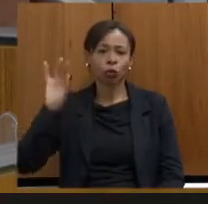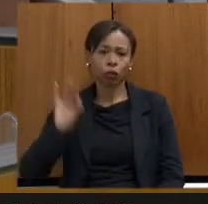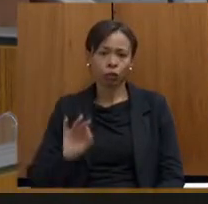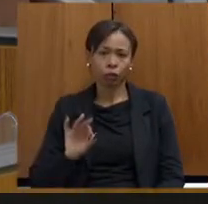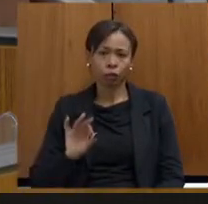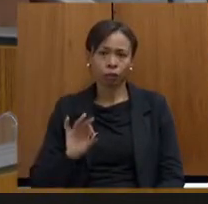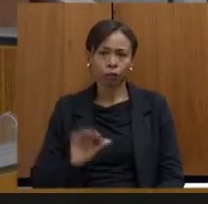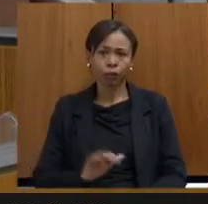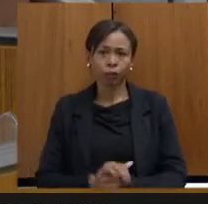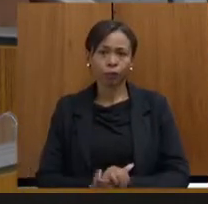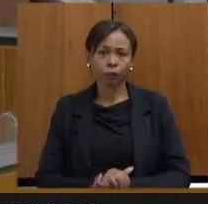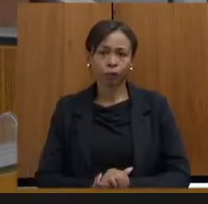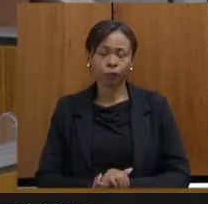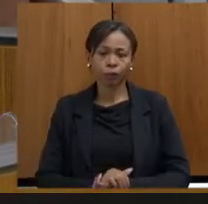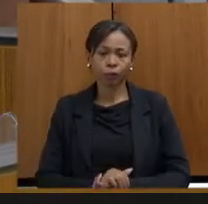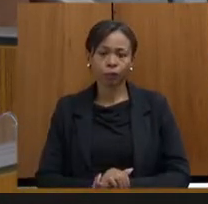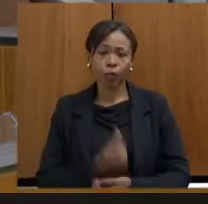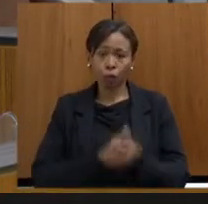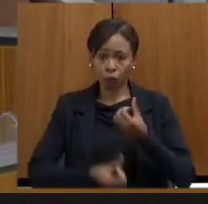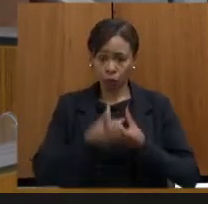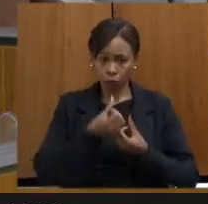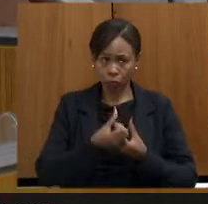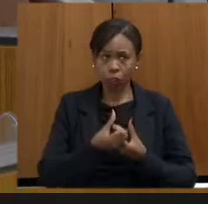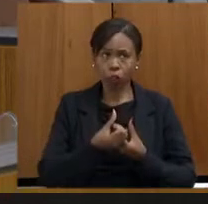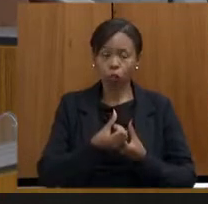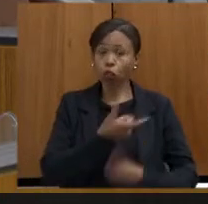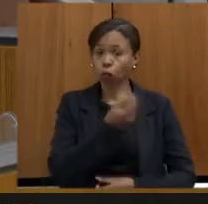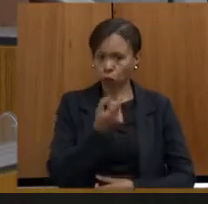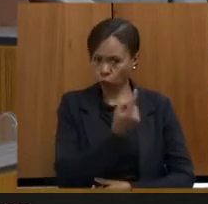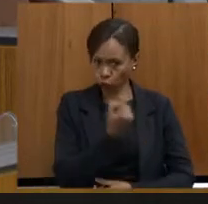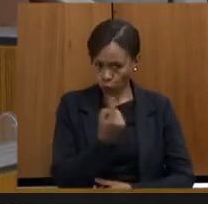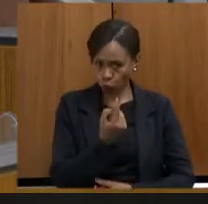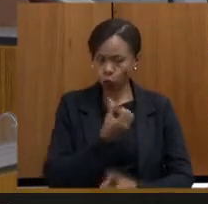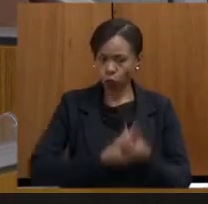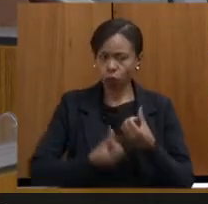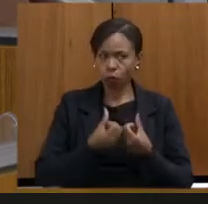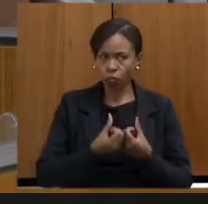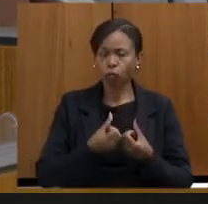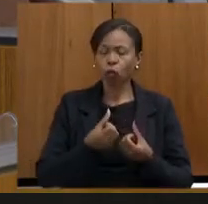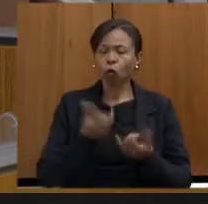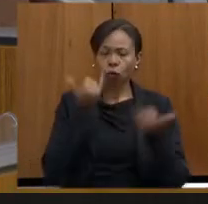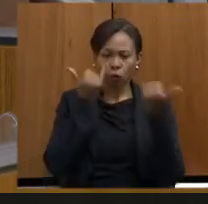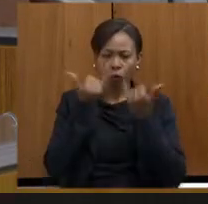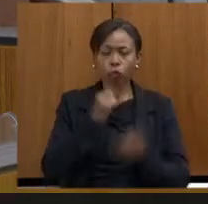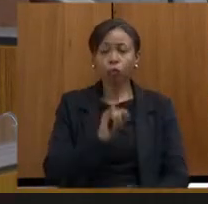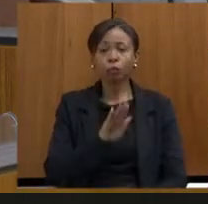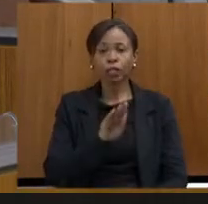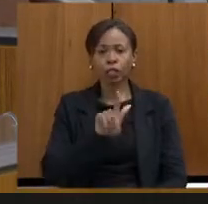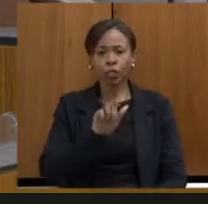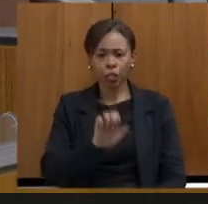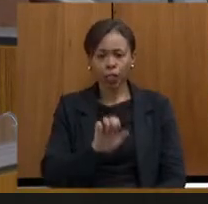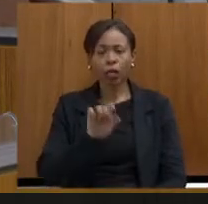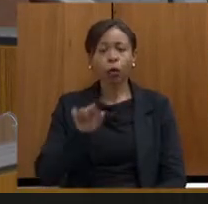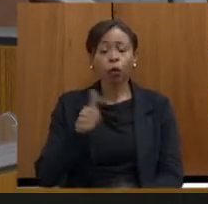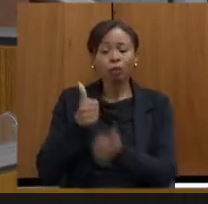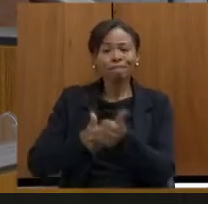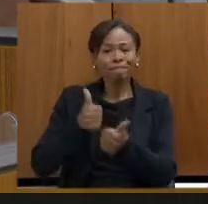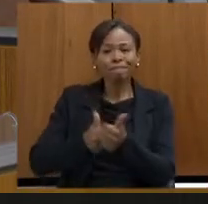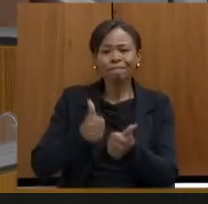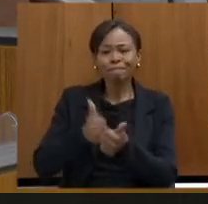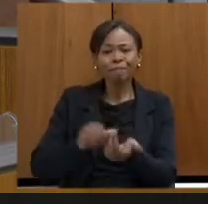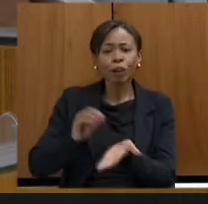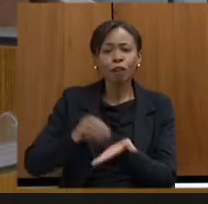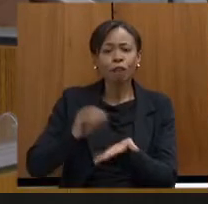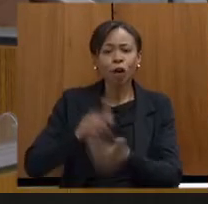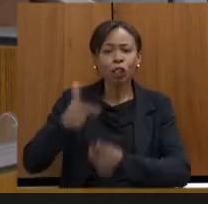0,09%. No primeiro trimestre de 2021, são os últimos dados disponíveis, segundo o IBGE, a taxa de desemprego em Minas era